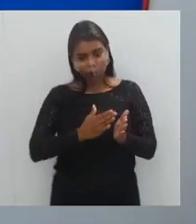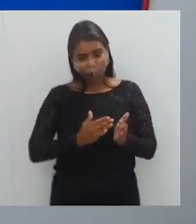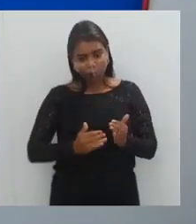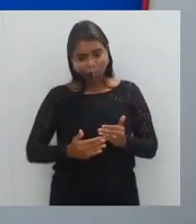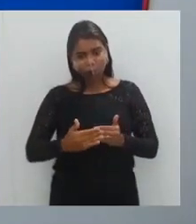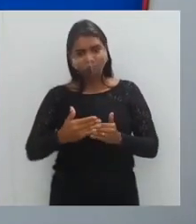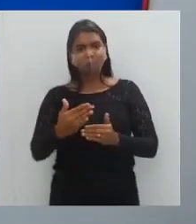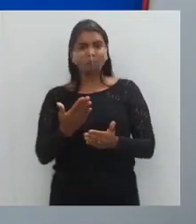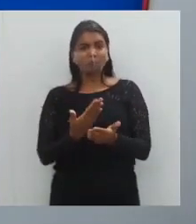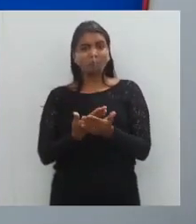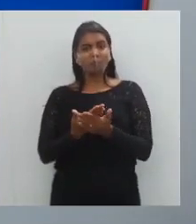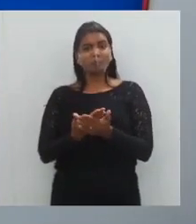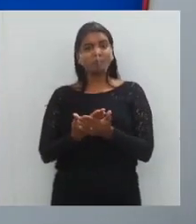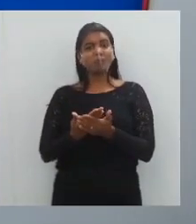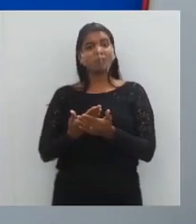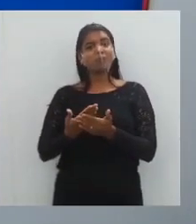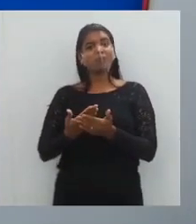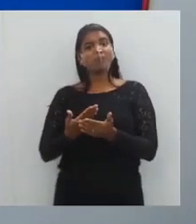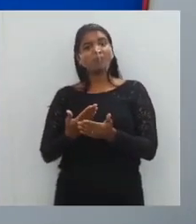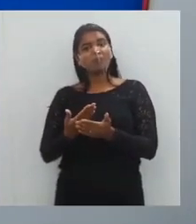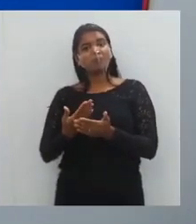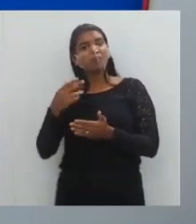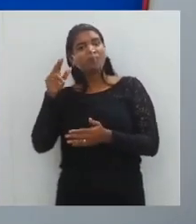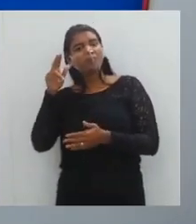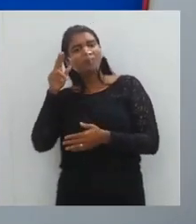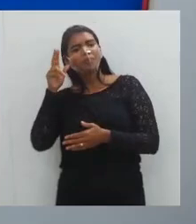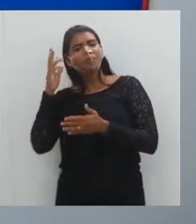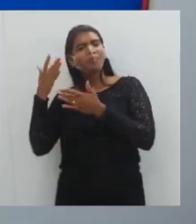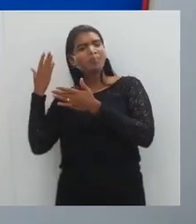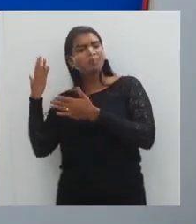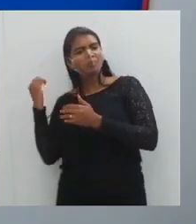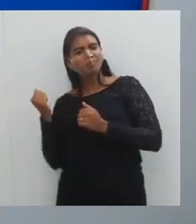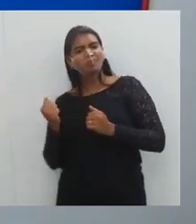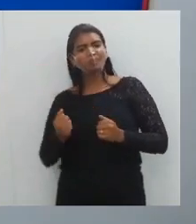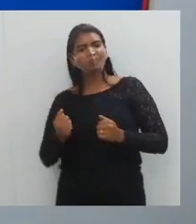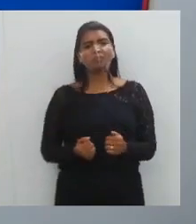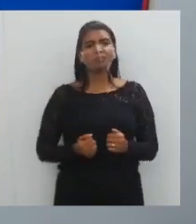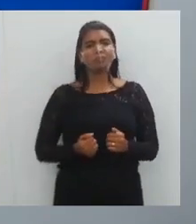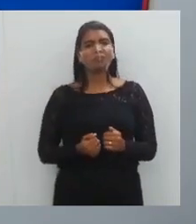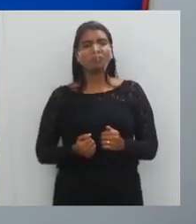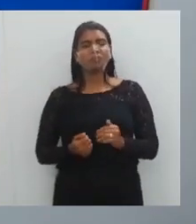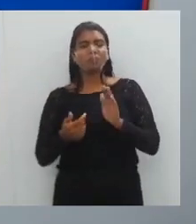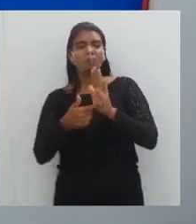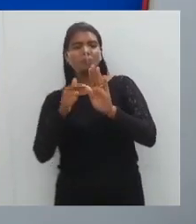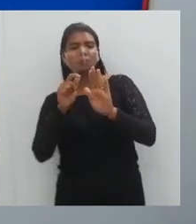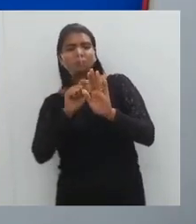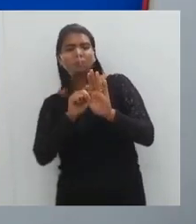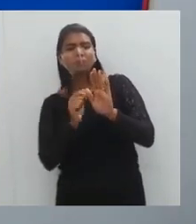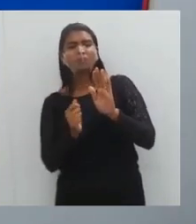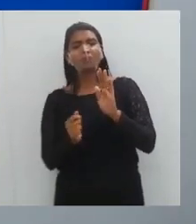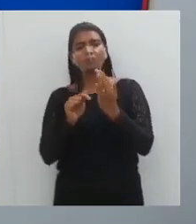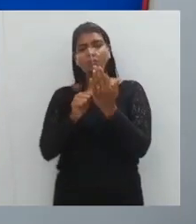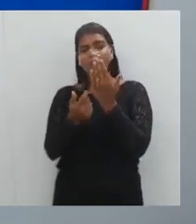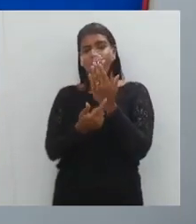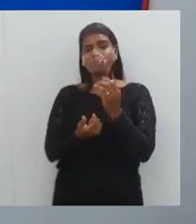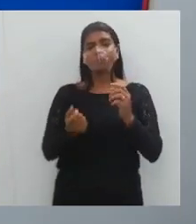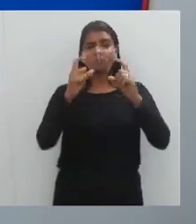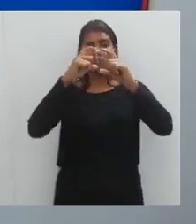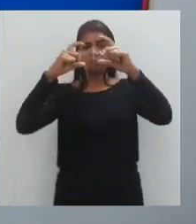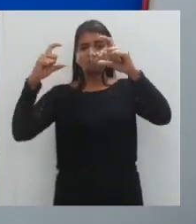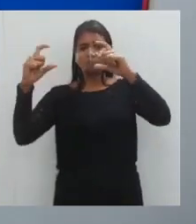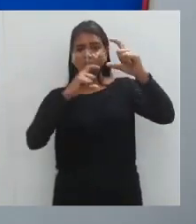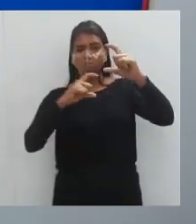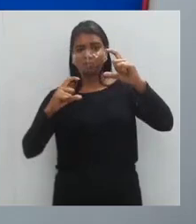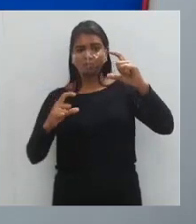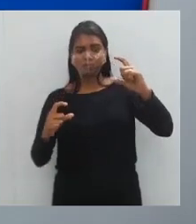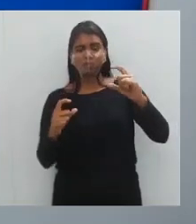do assunto da aula anterior, onde nós tratamos das charges, dos cartoons, e hoje vamos concluir a